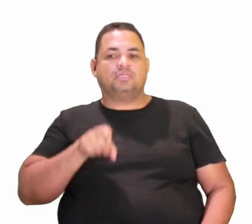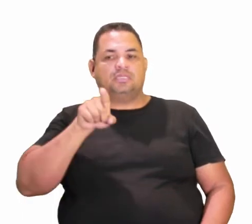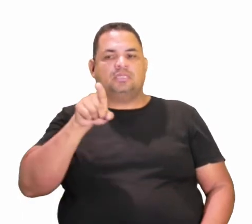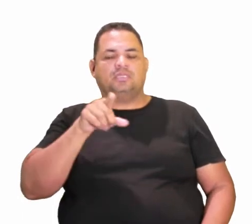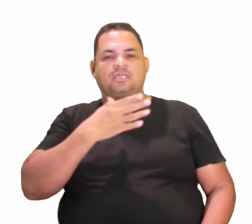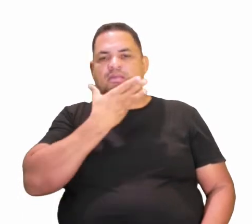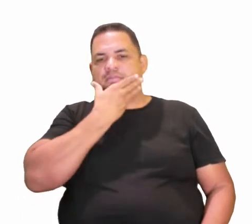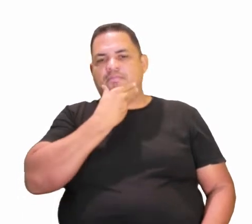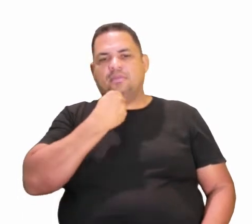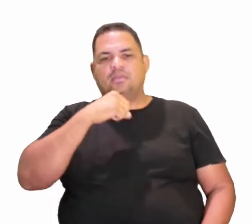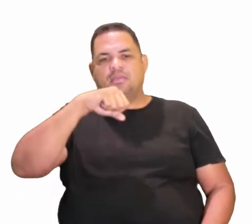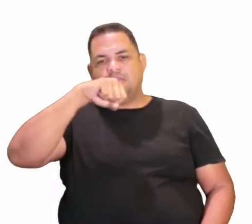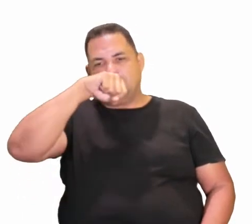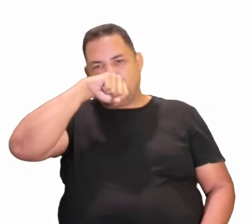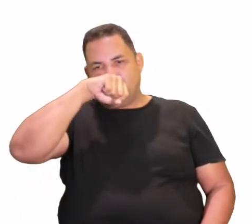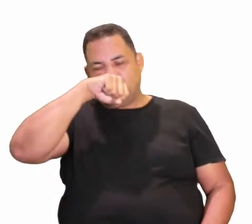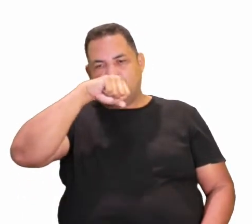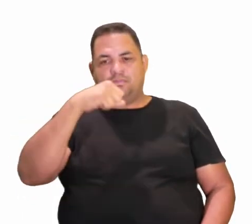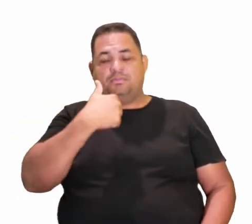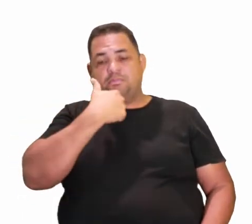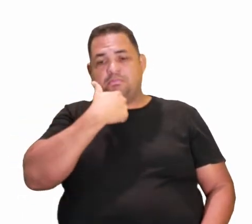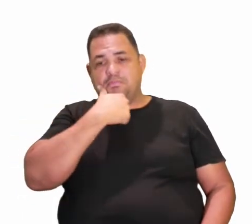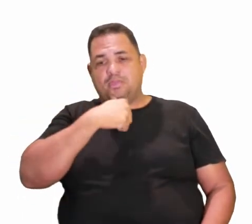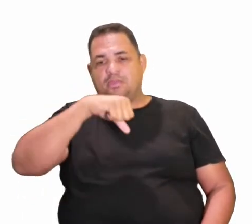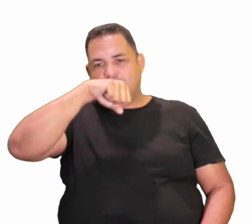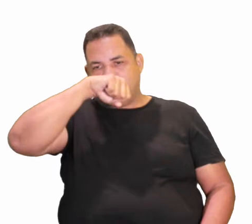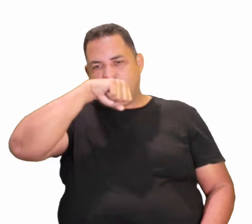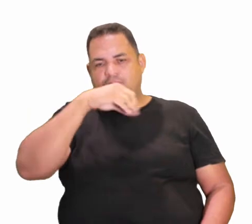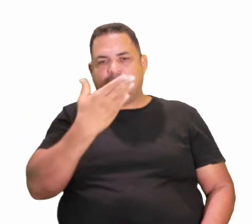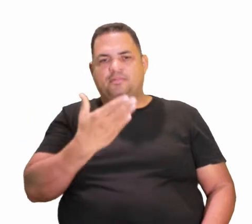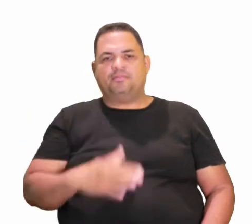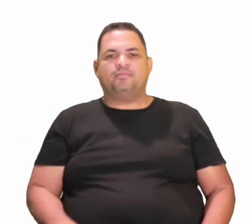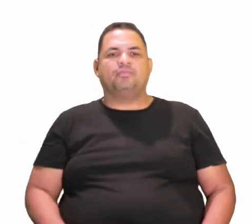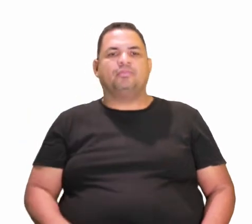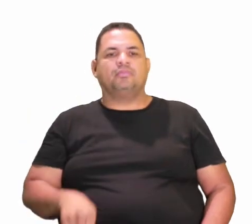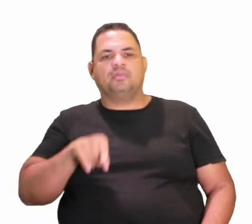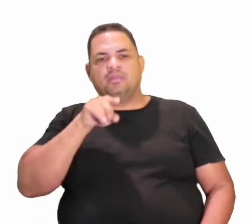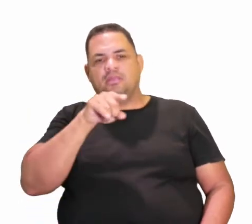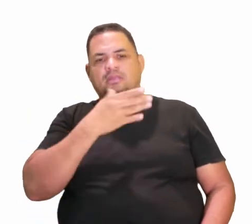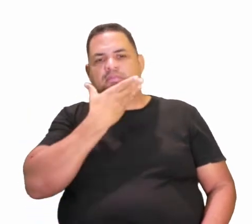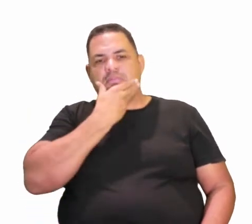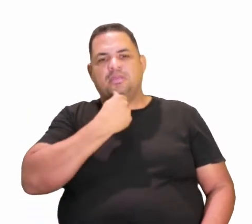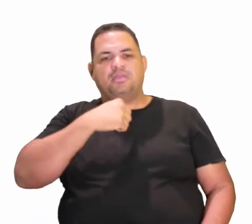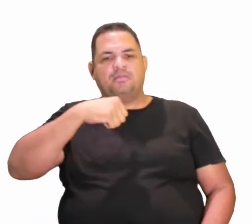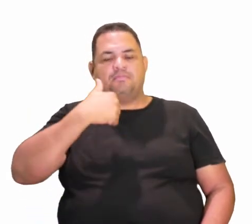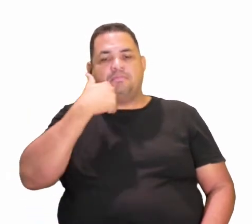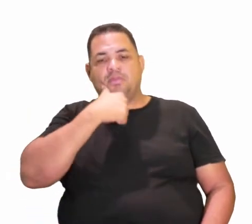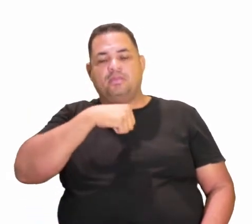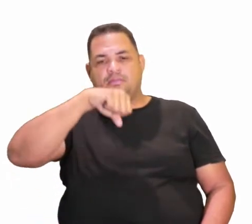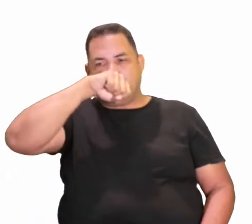minha mãe. That is my mother. Aquela é minha mãe.